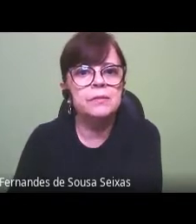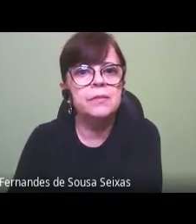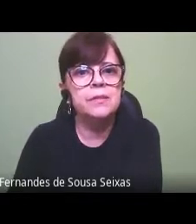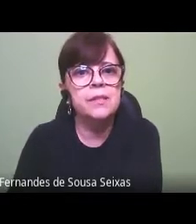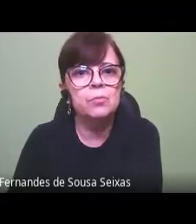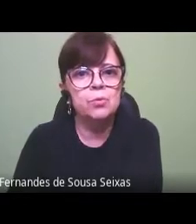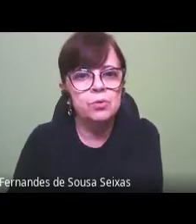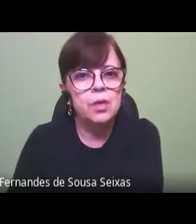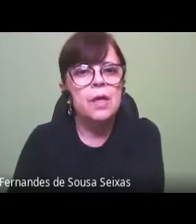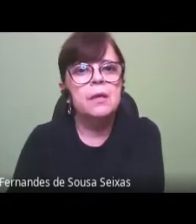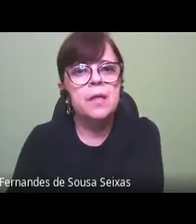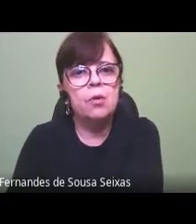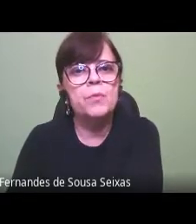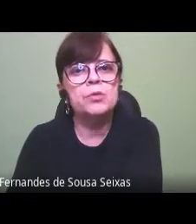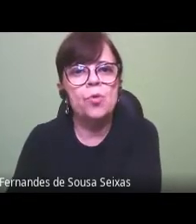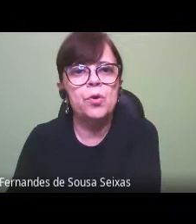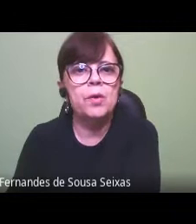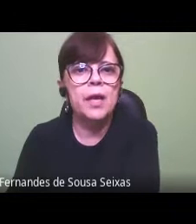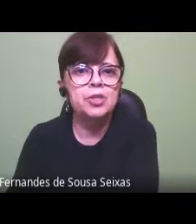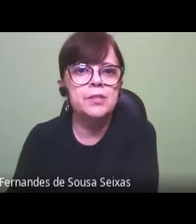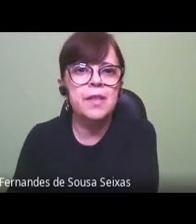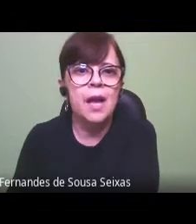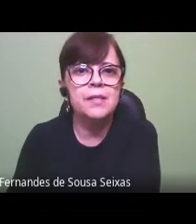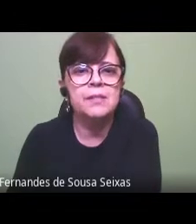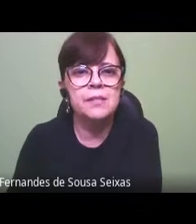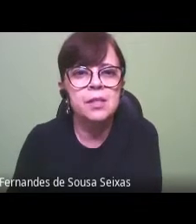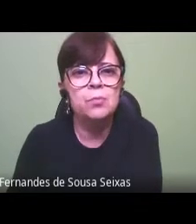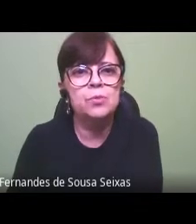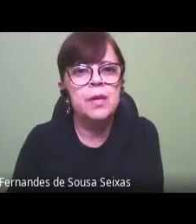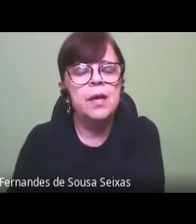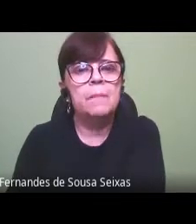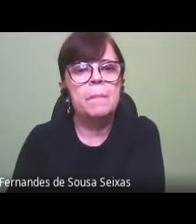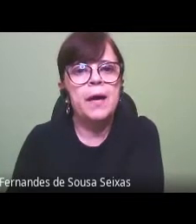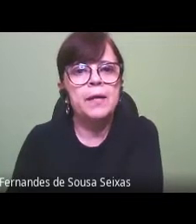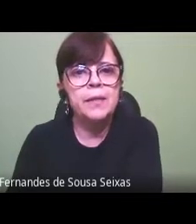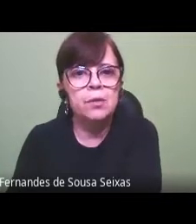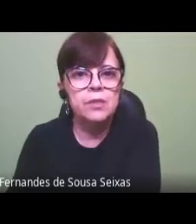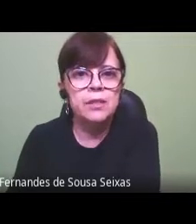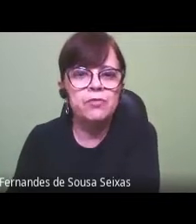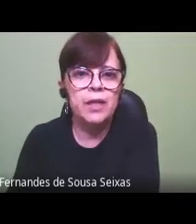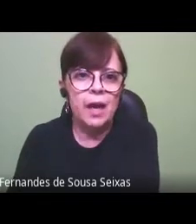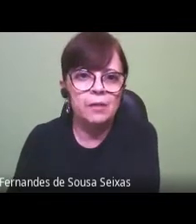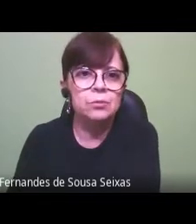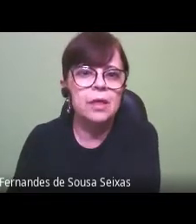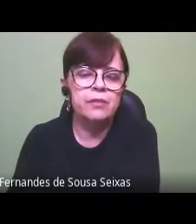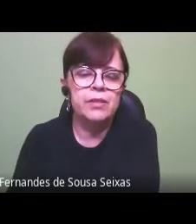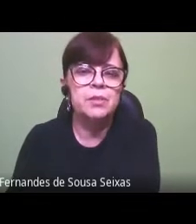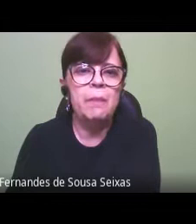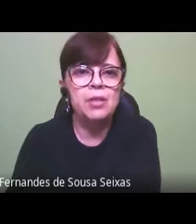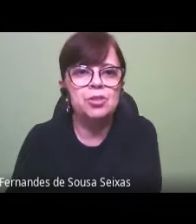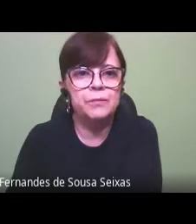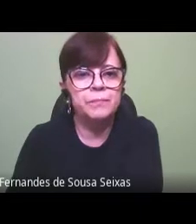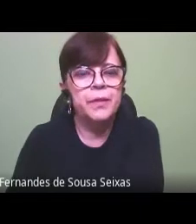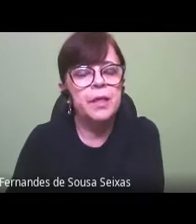representações desses símbolos. E aí começou a registrar esses símbolos para ter o significado